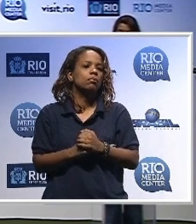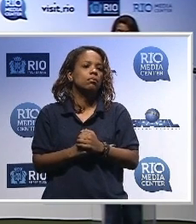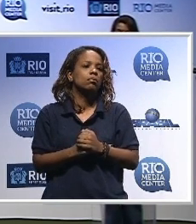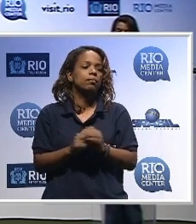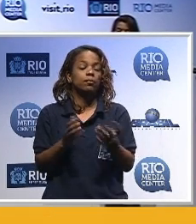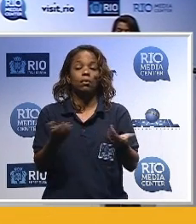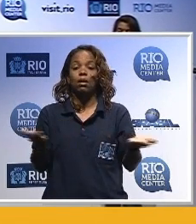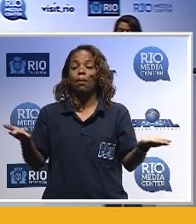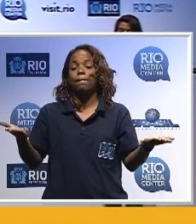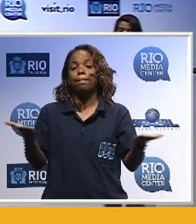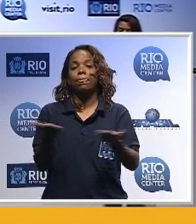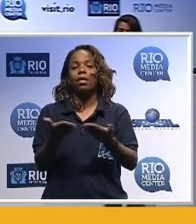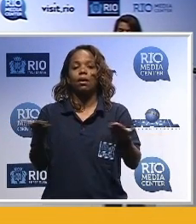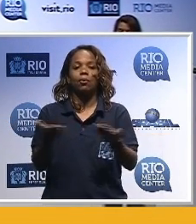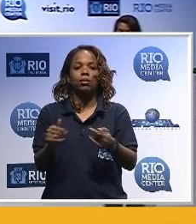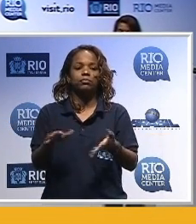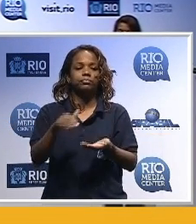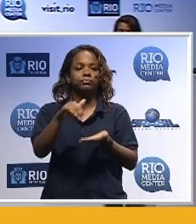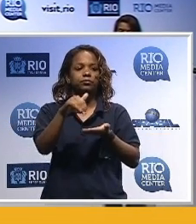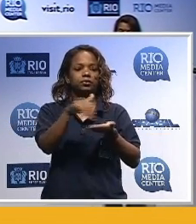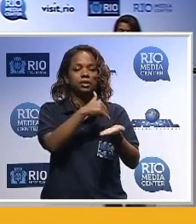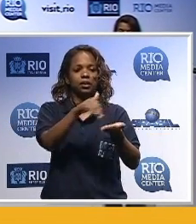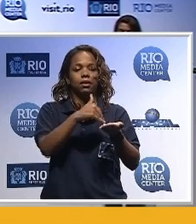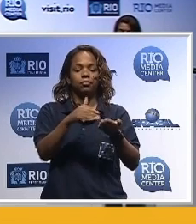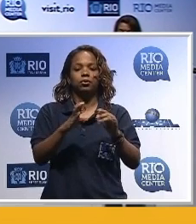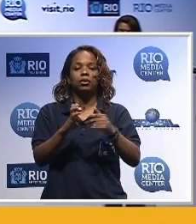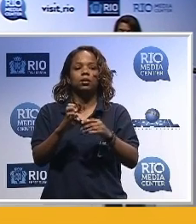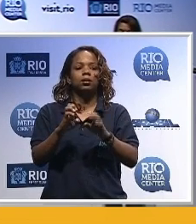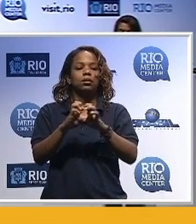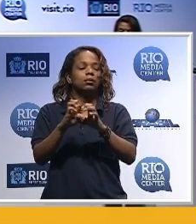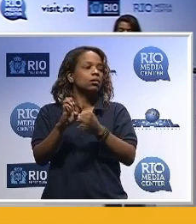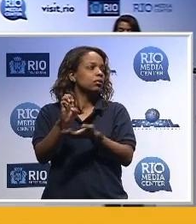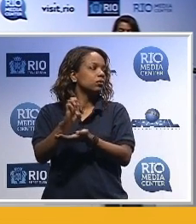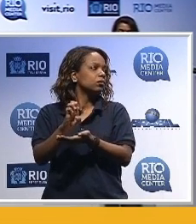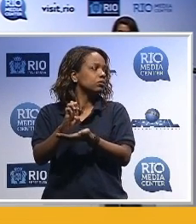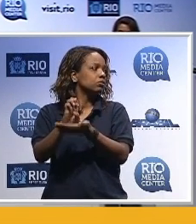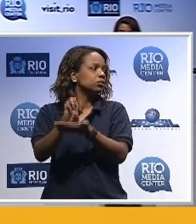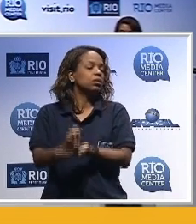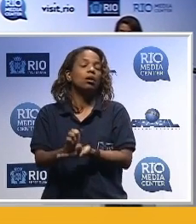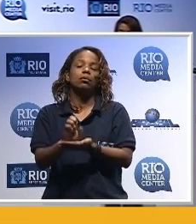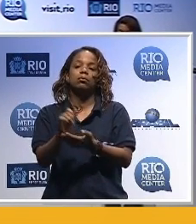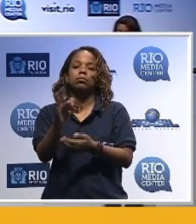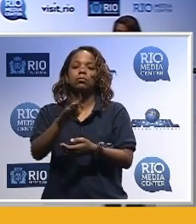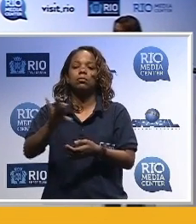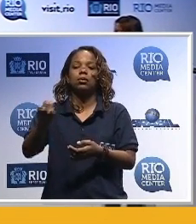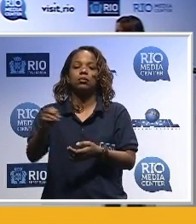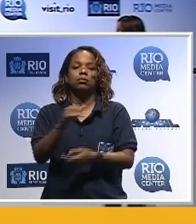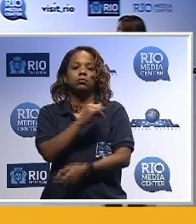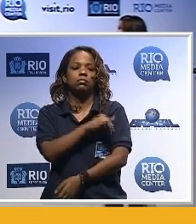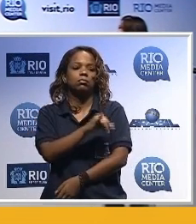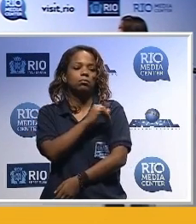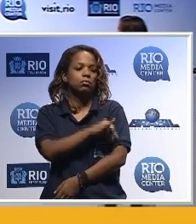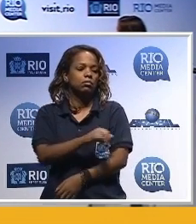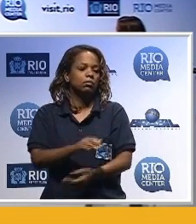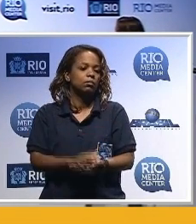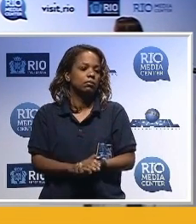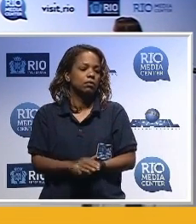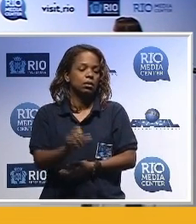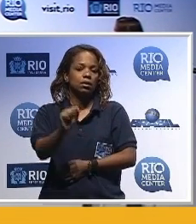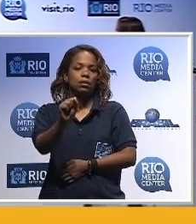Convidamos agora o secretário estadual de Turismo do Rio de Janeiro, Nilo Sérgio Félix.